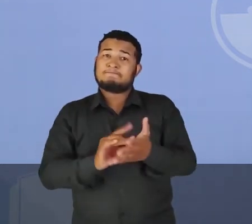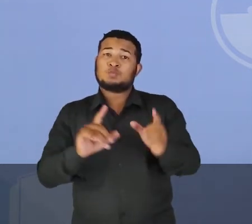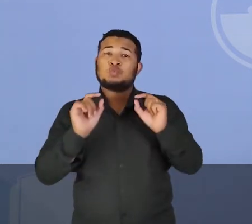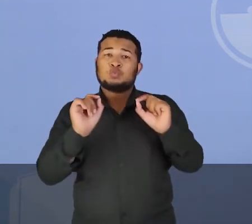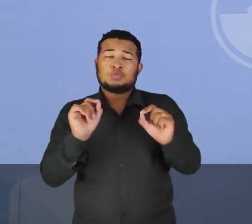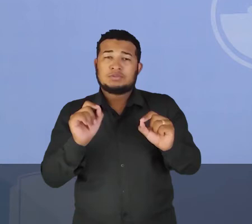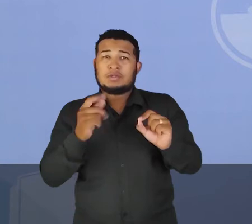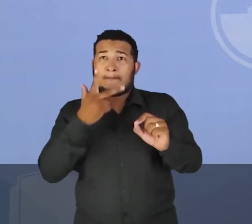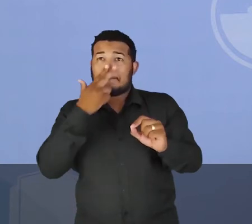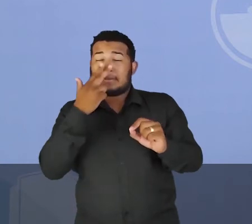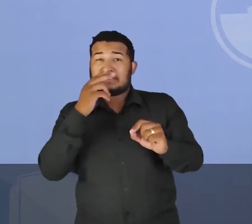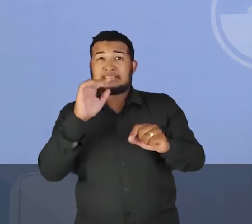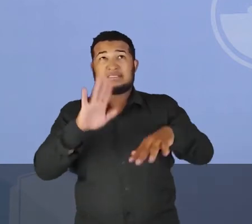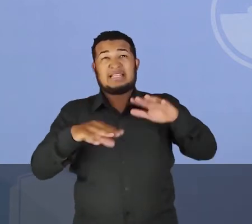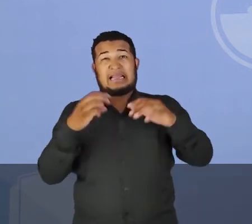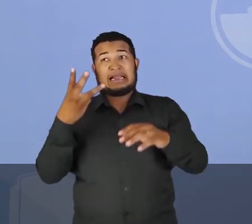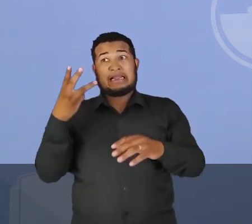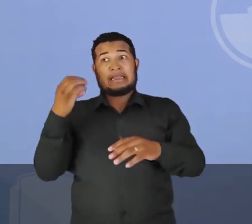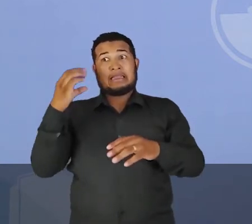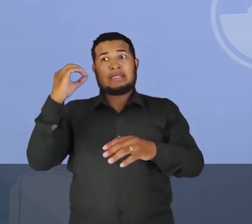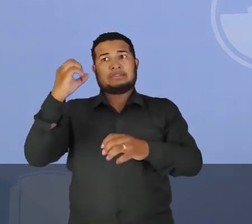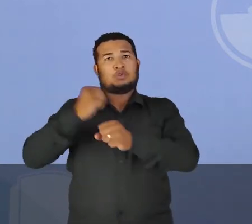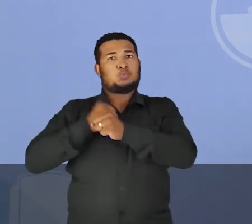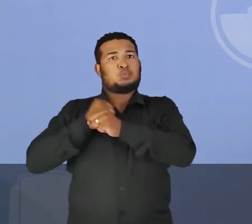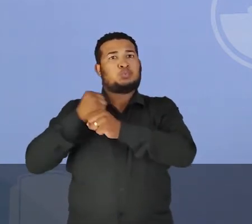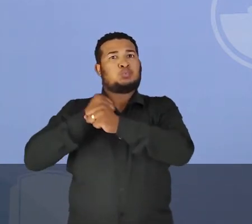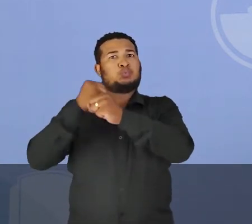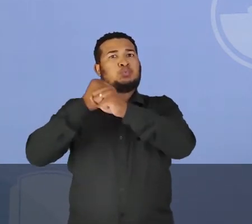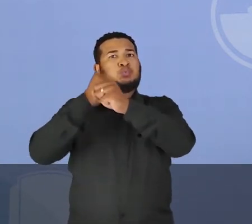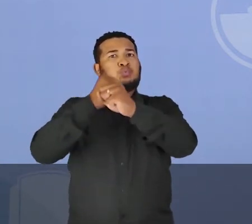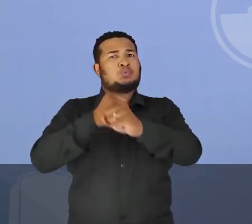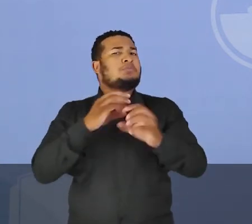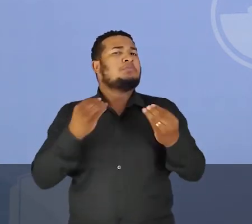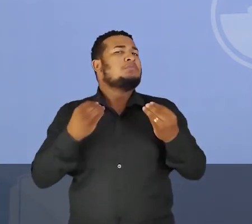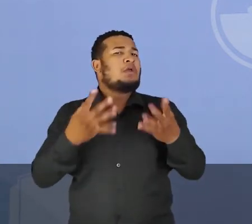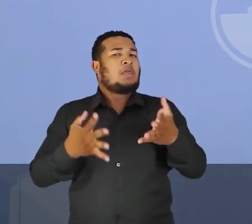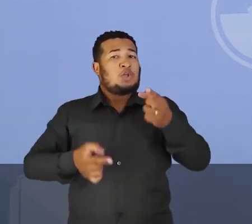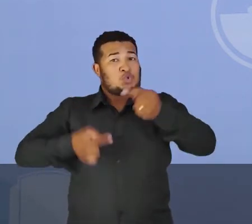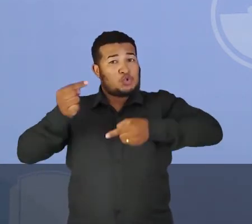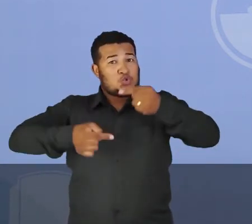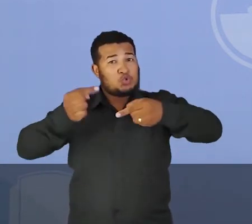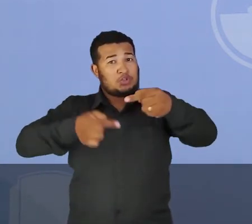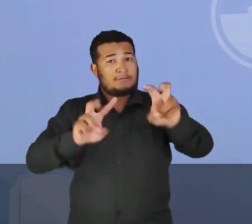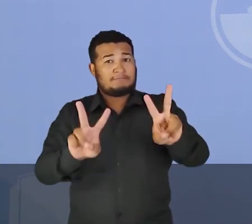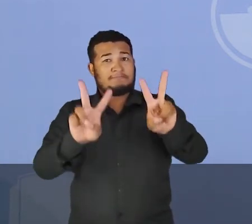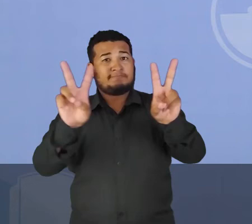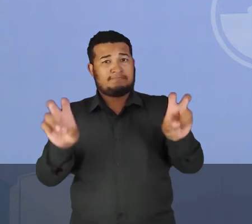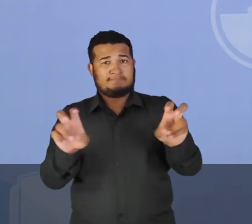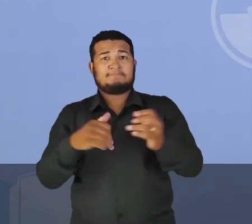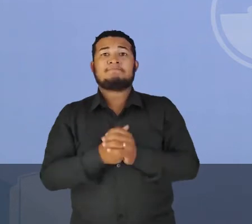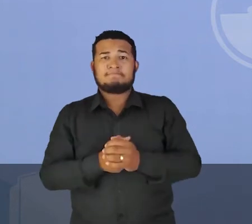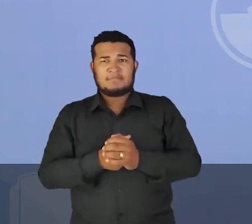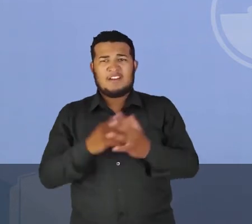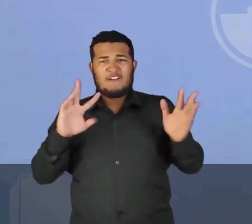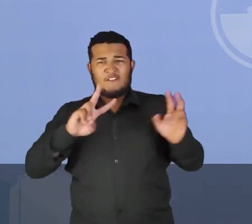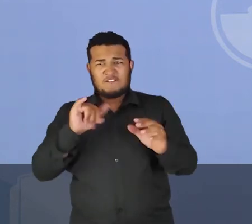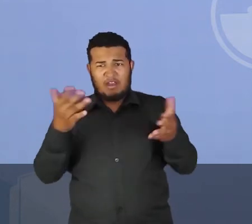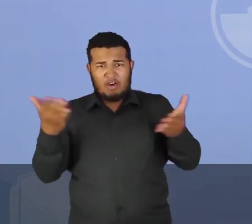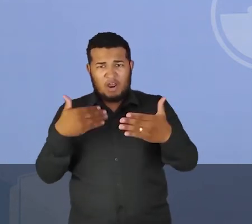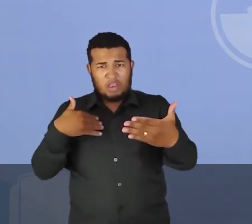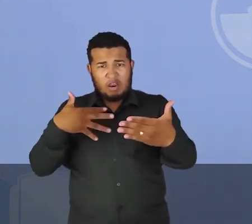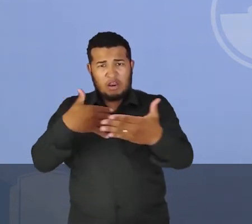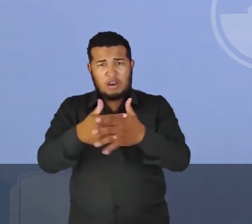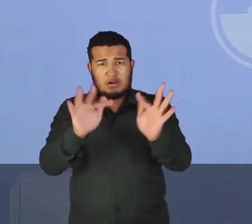de 300 anos mais para discutir esse assunto, que não vai se encerrar aqui